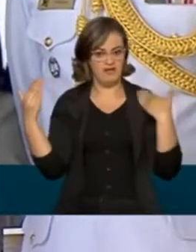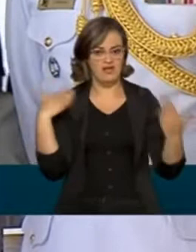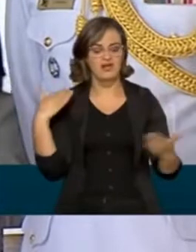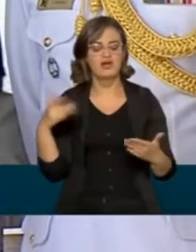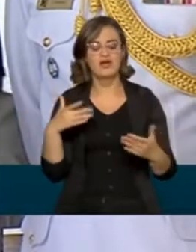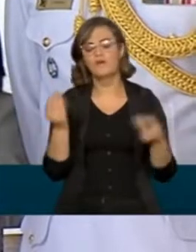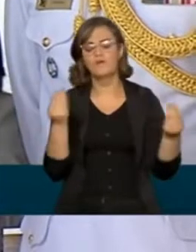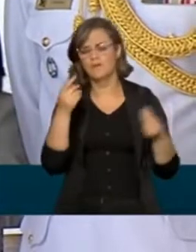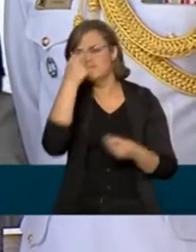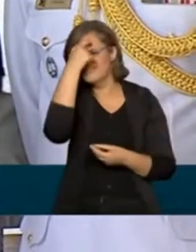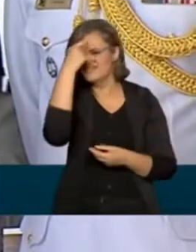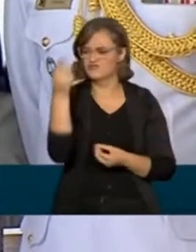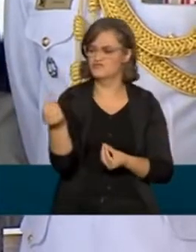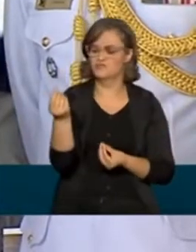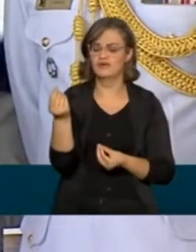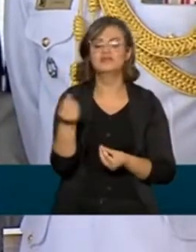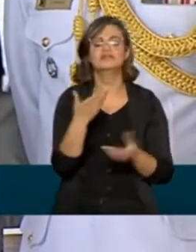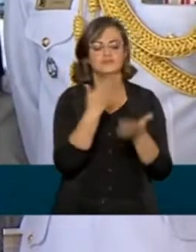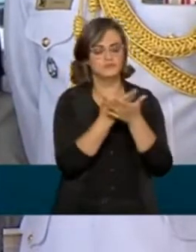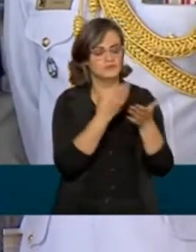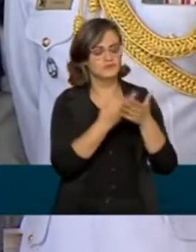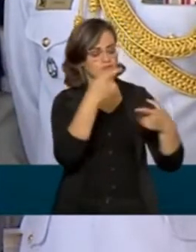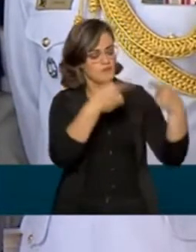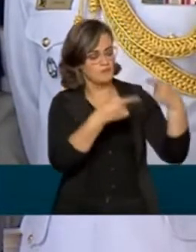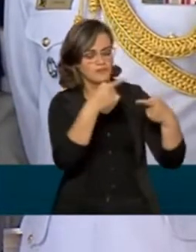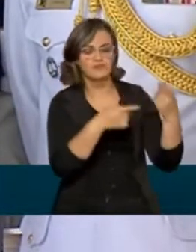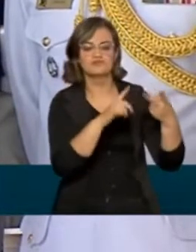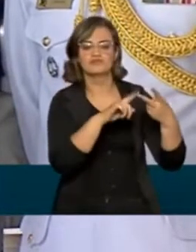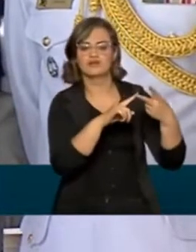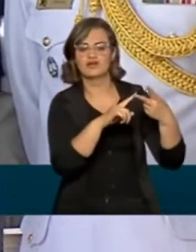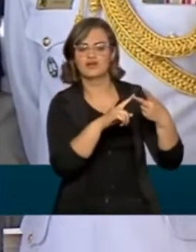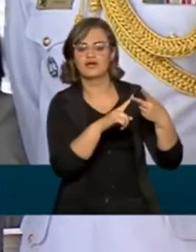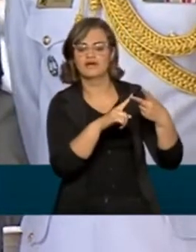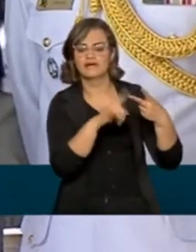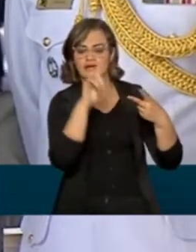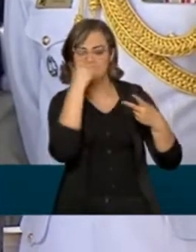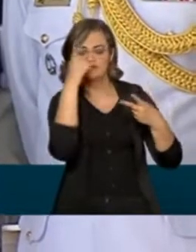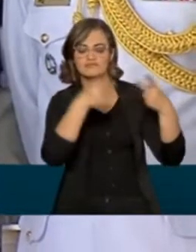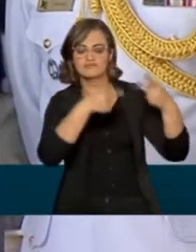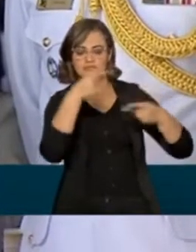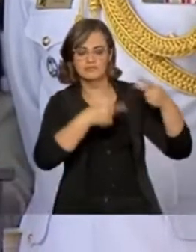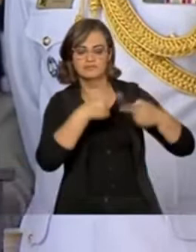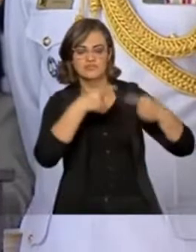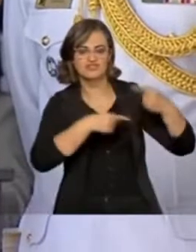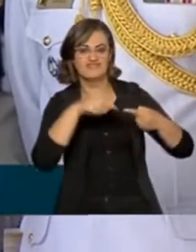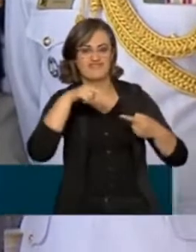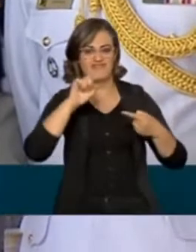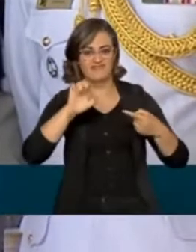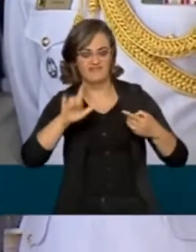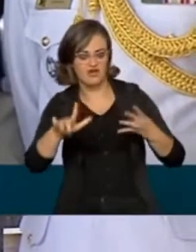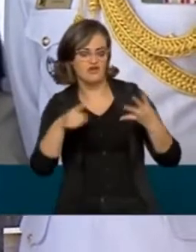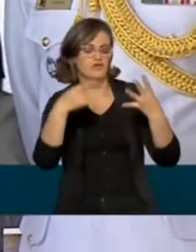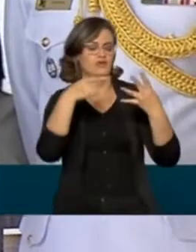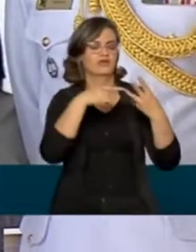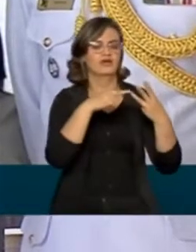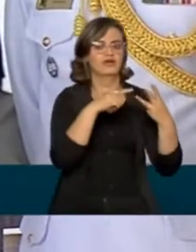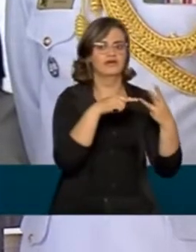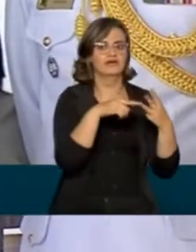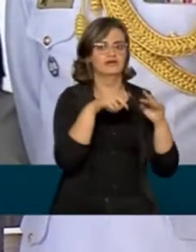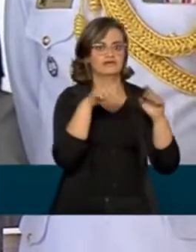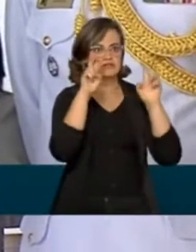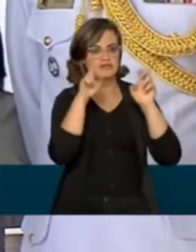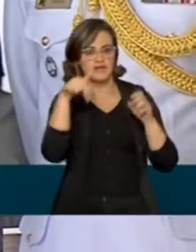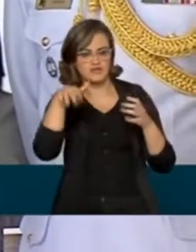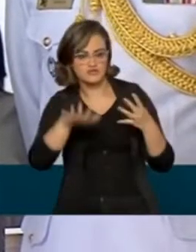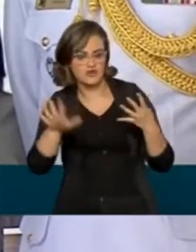da revisão da Política Marítima Nacional, da elaboração da Política Naval, da inserção na pauta